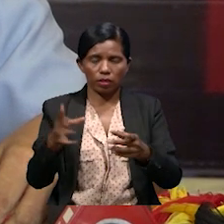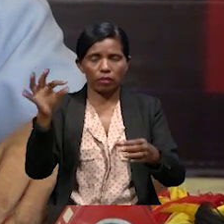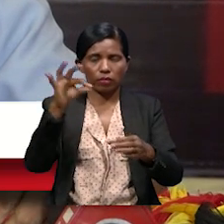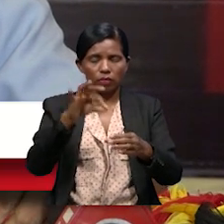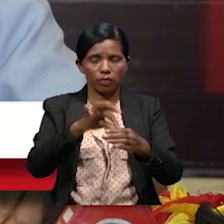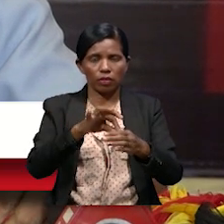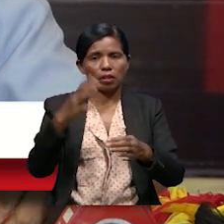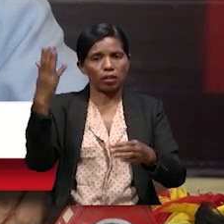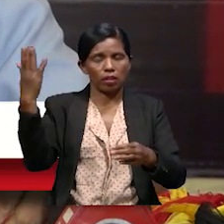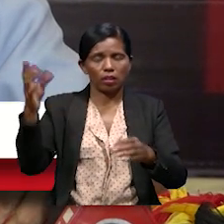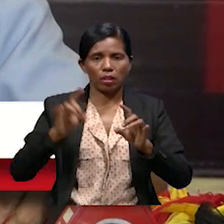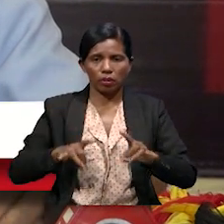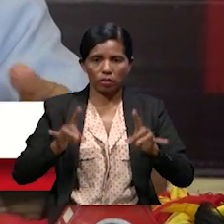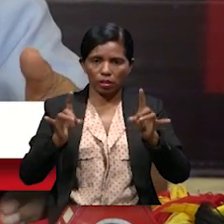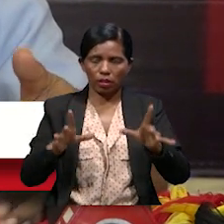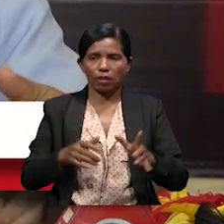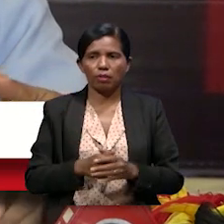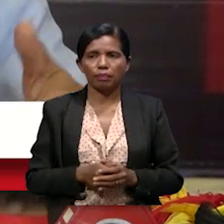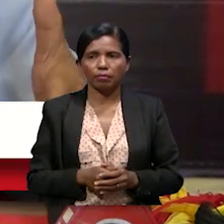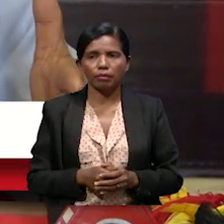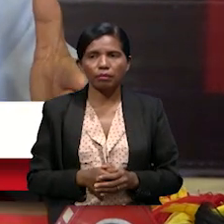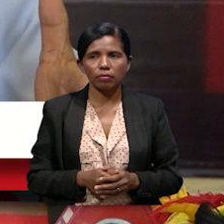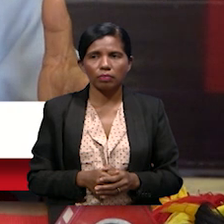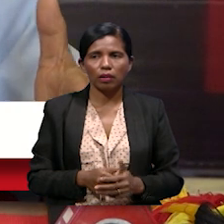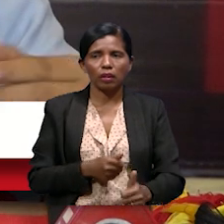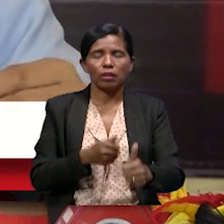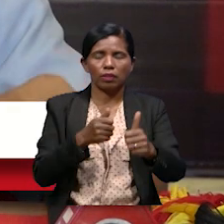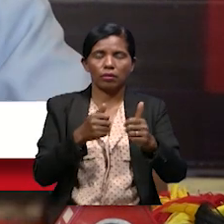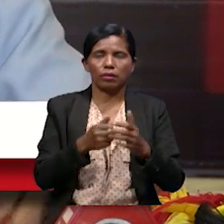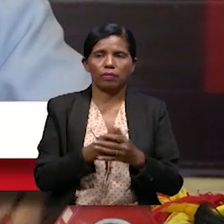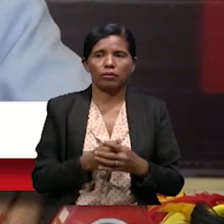centro votação e Austrália de diaspora le tu ir